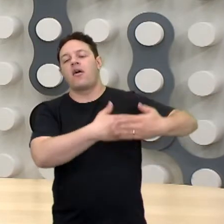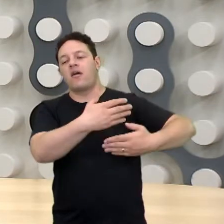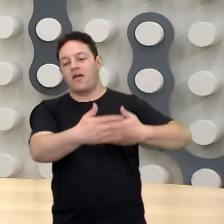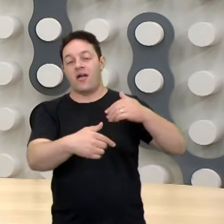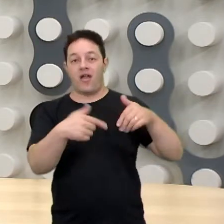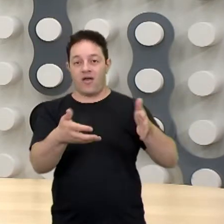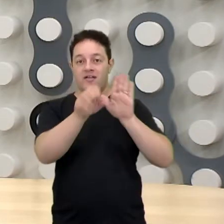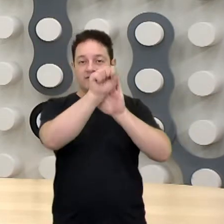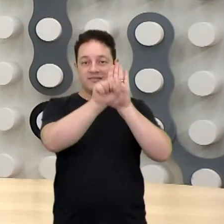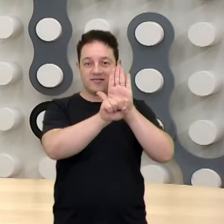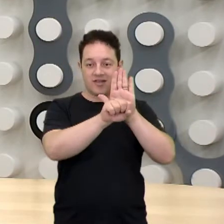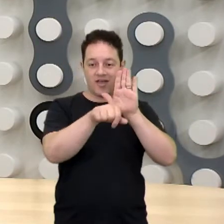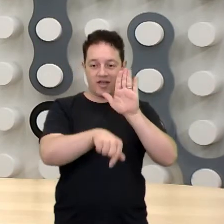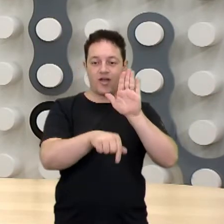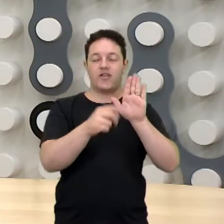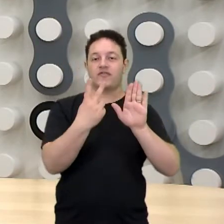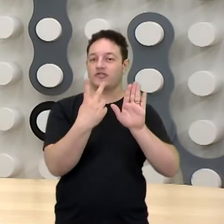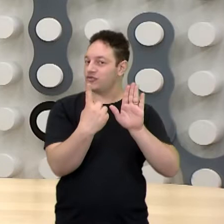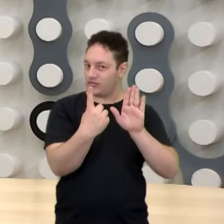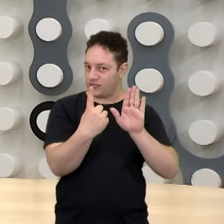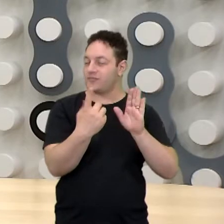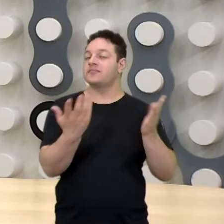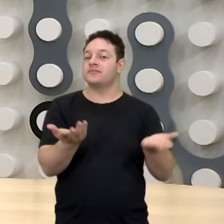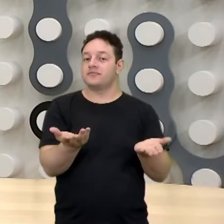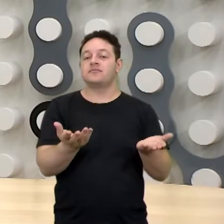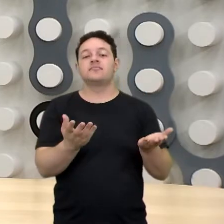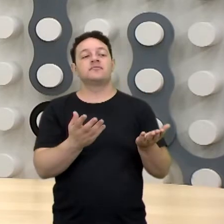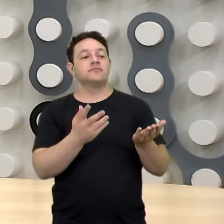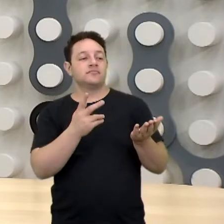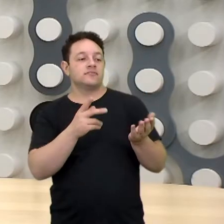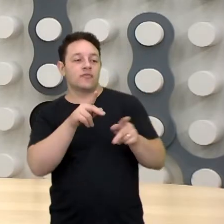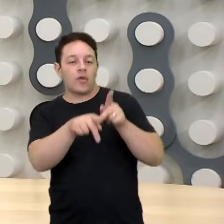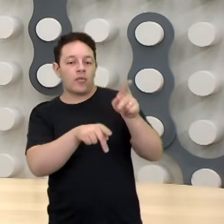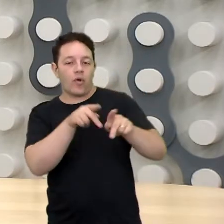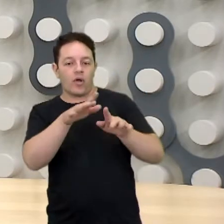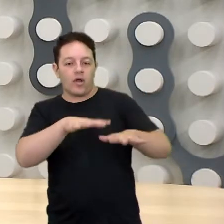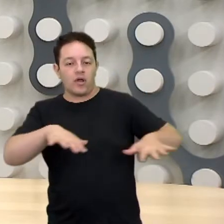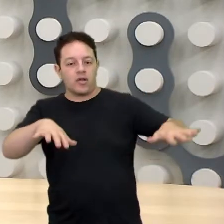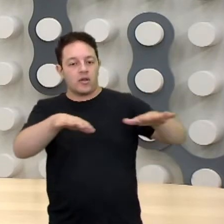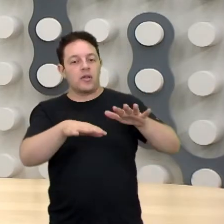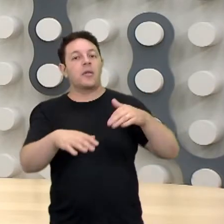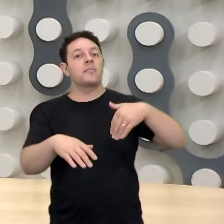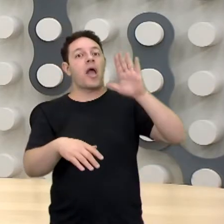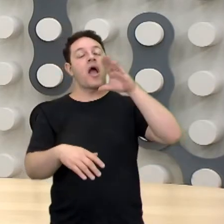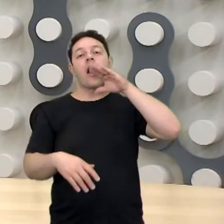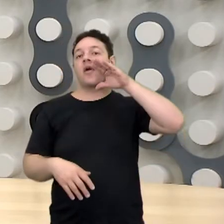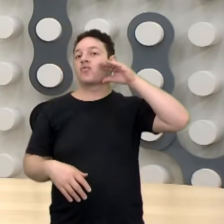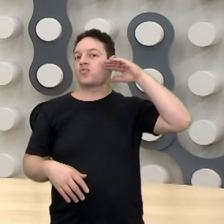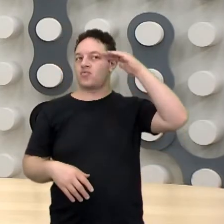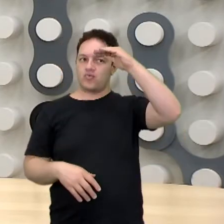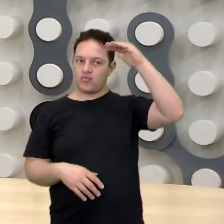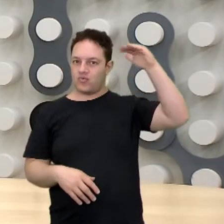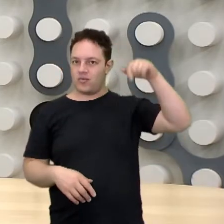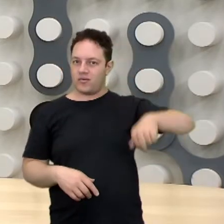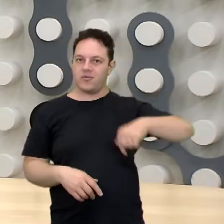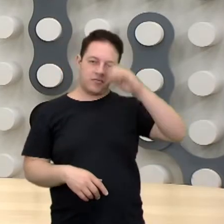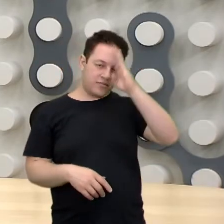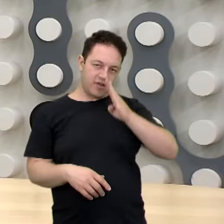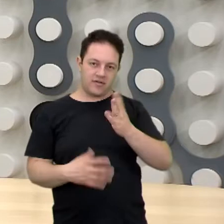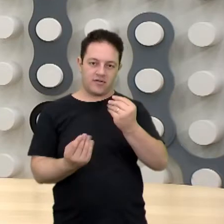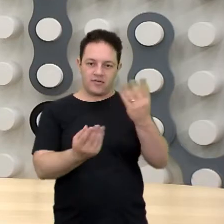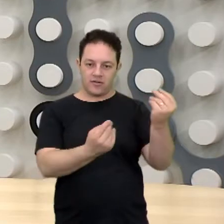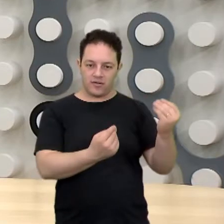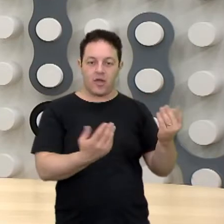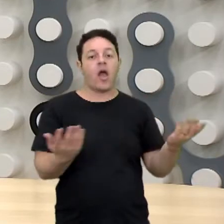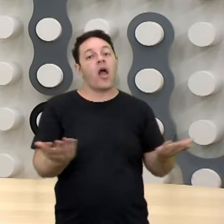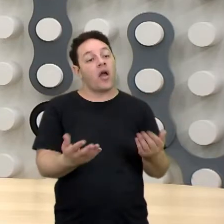século XXI aqui, né, nós já tínhamos aí uma população considerada uma população adulta aqui no Brasil, e